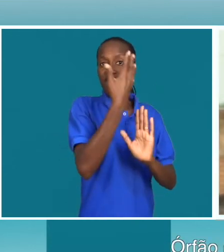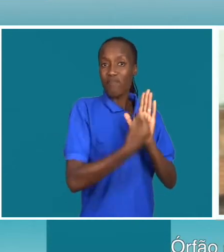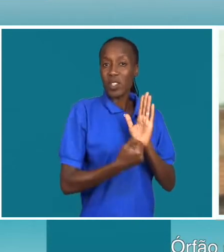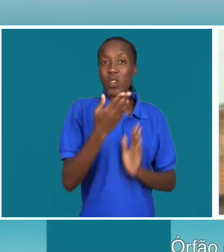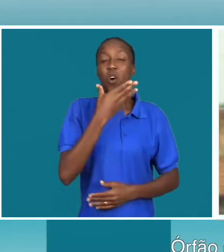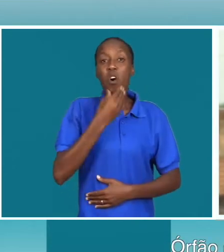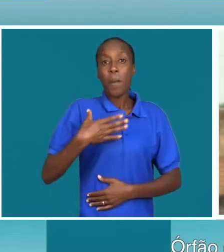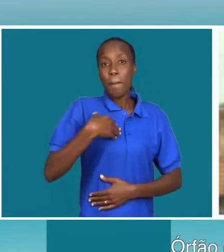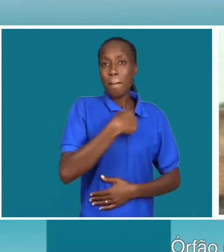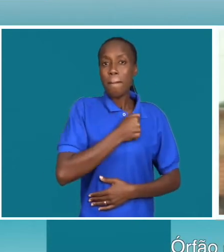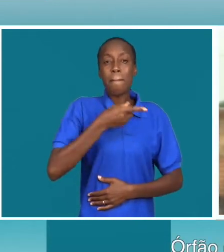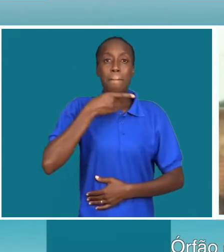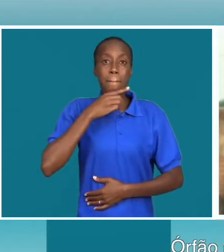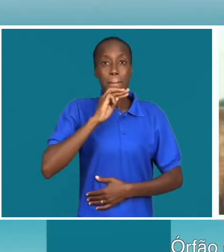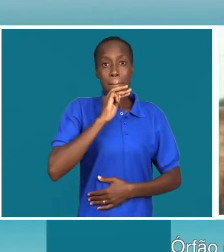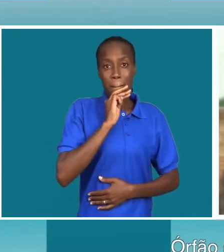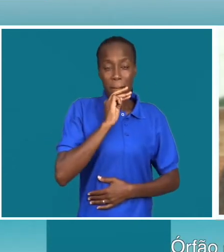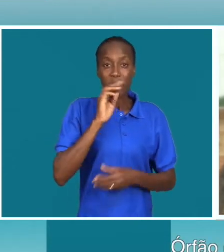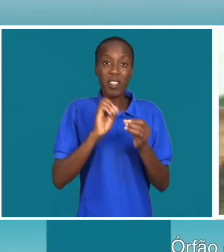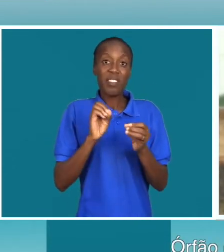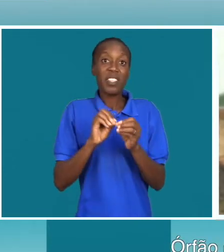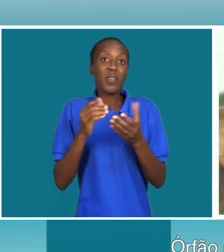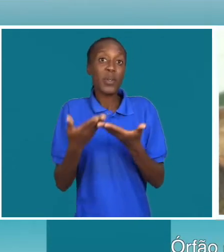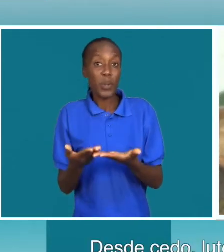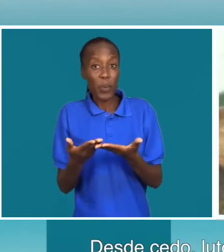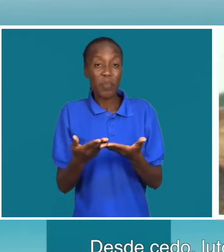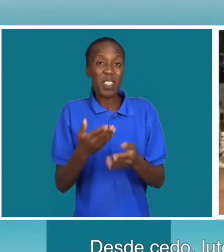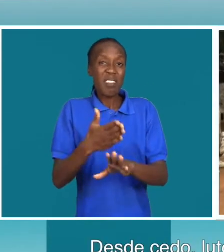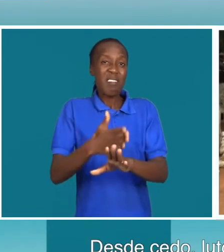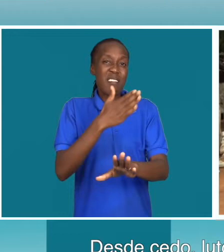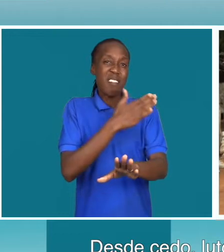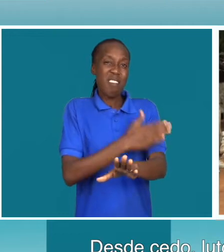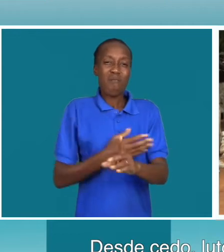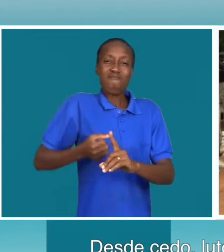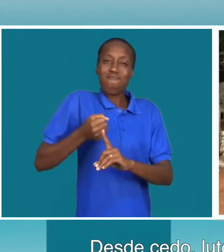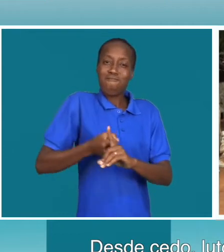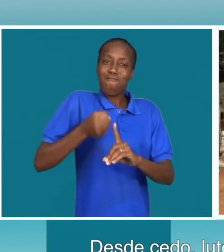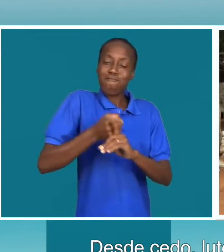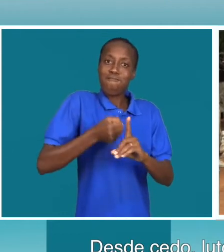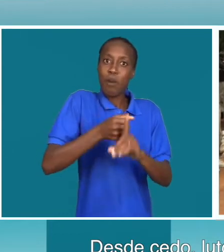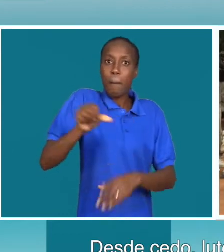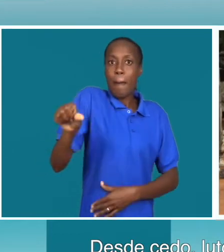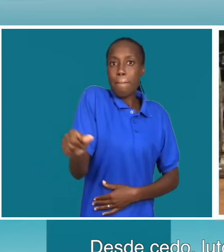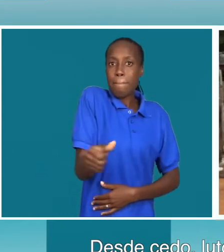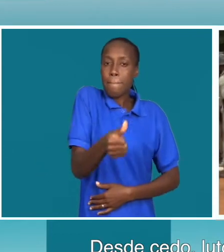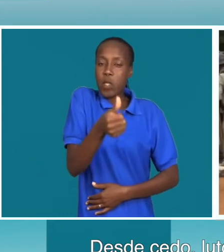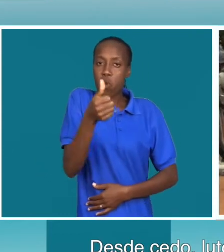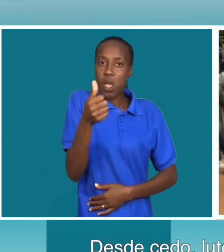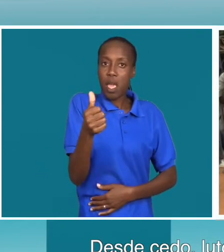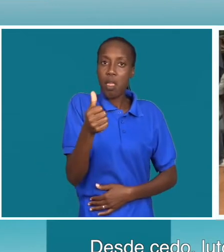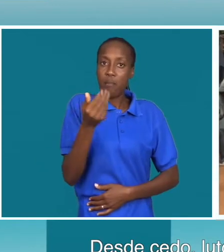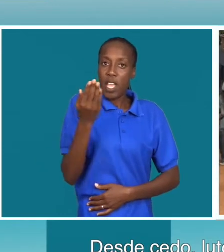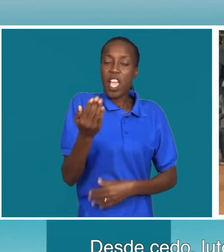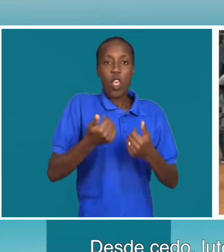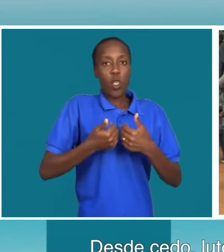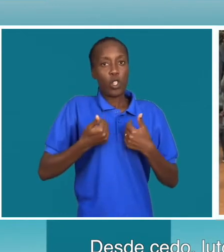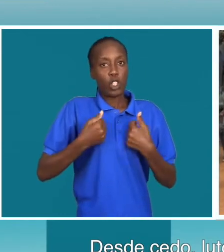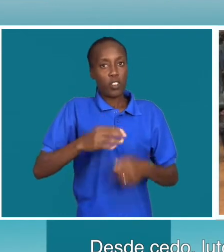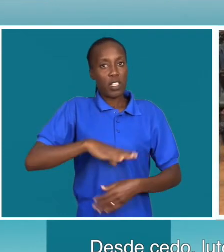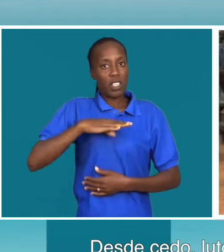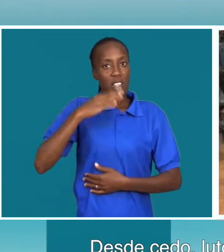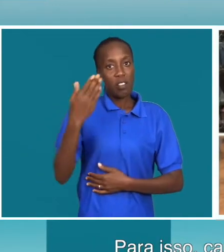Órfão de mãe, cresceu sem nunca ver o rosto do pai. Desde cedo, lutou para suprir as necessidades básicas de um jovem da sua